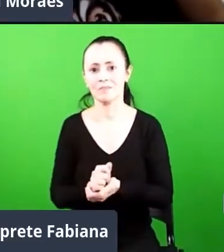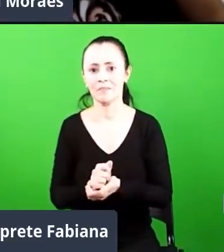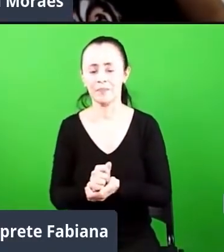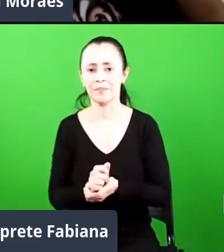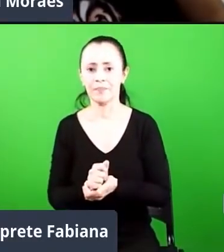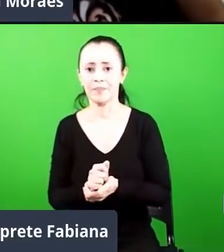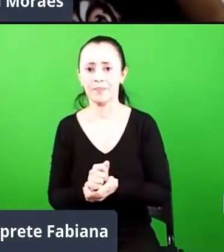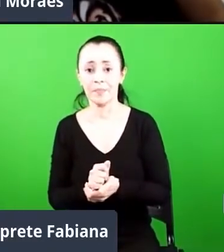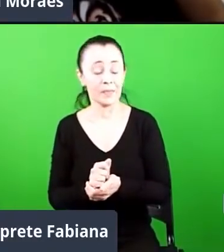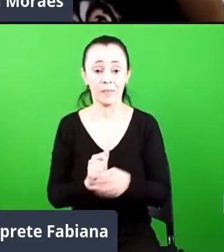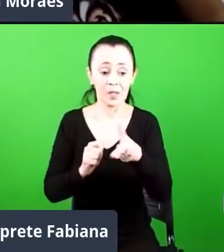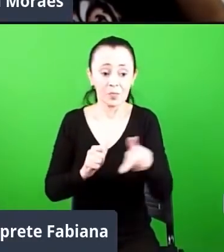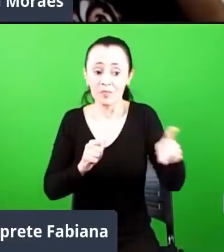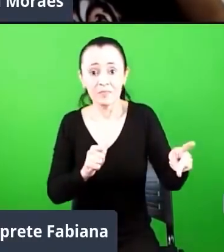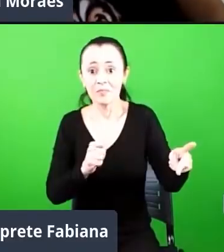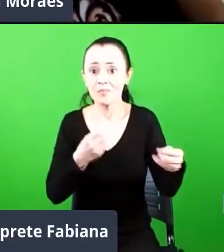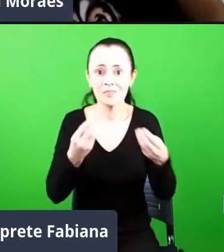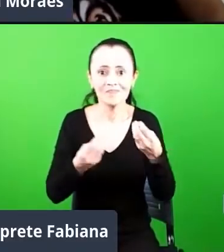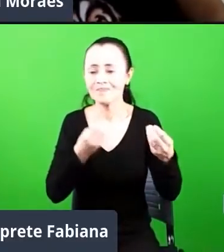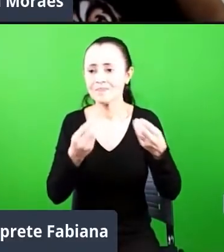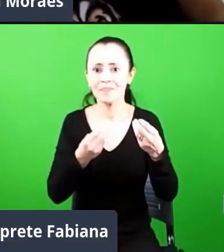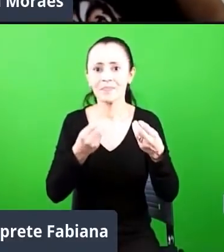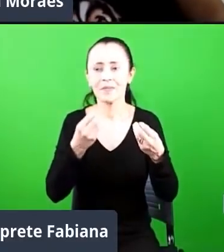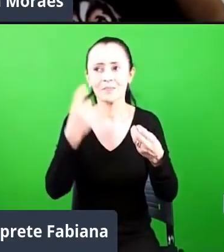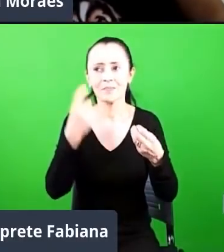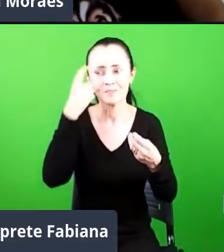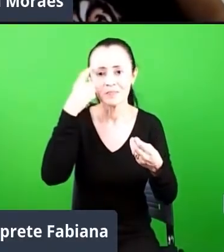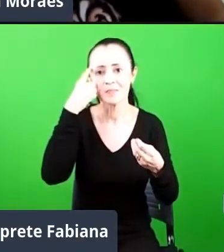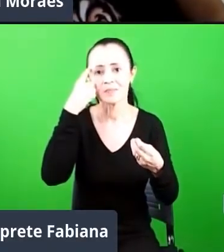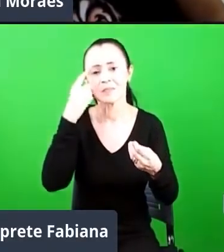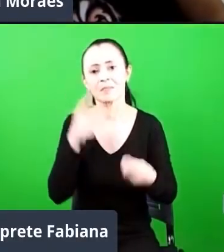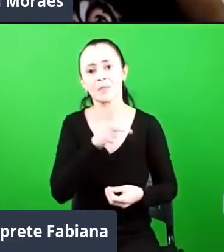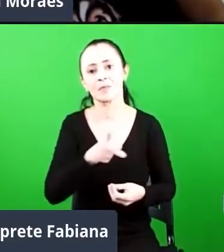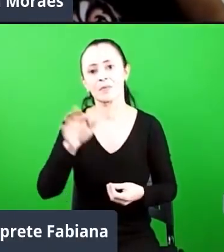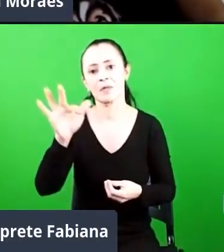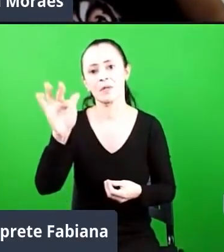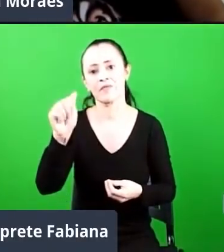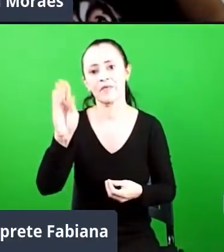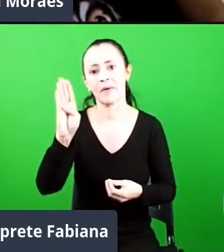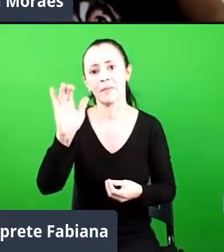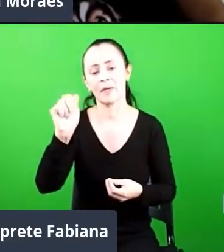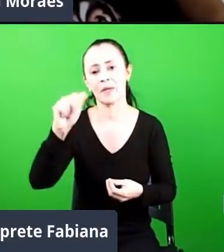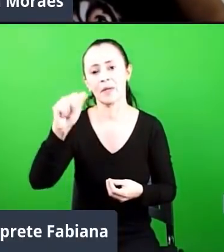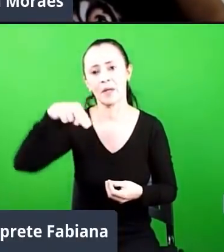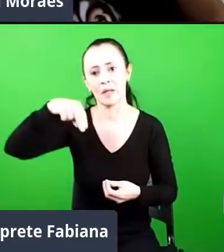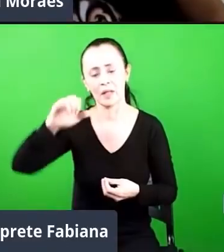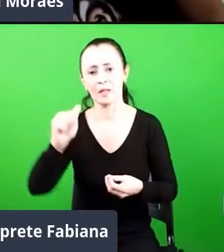youtubers, né? A gente tem uma discussão, a professora Fabiani, ela fez até uma matéria no Jornal da CP sobre